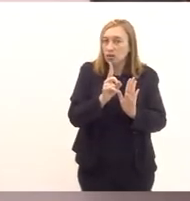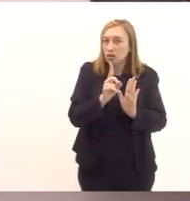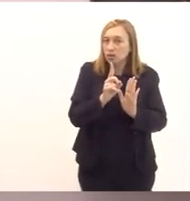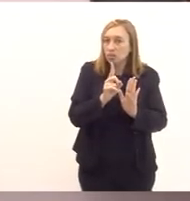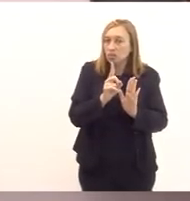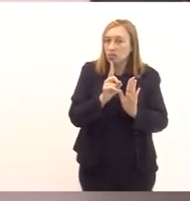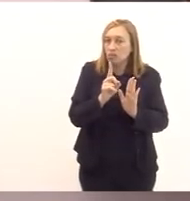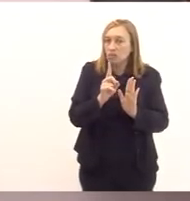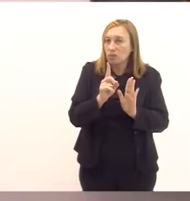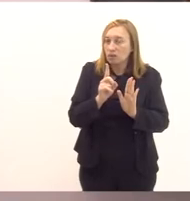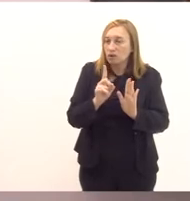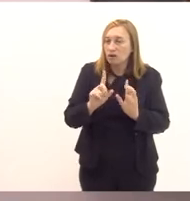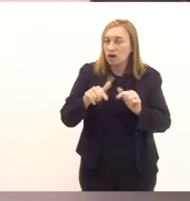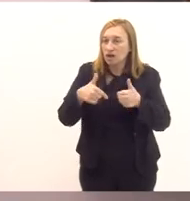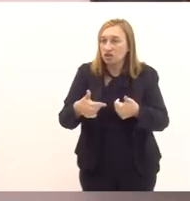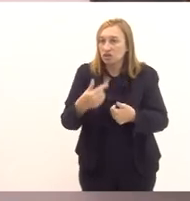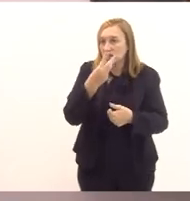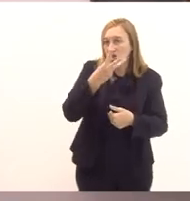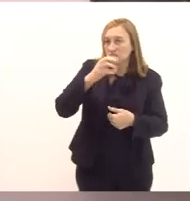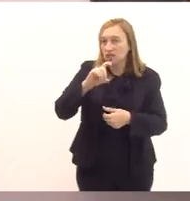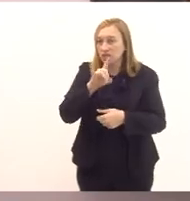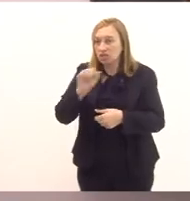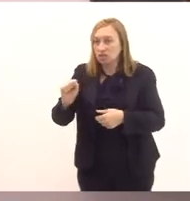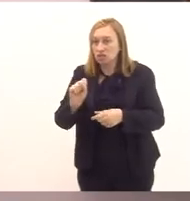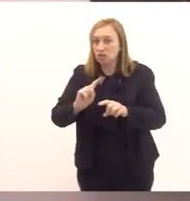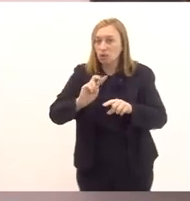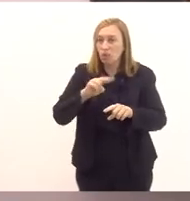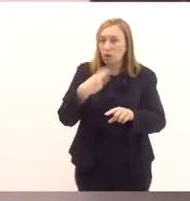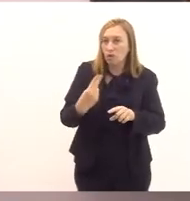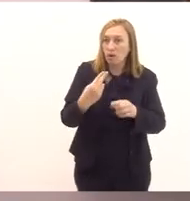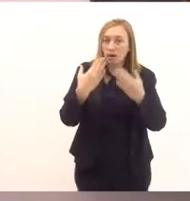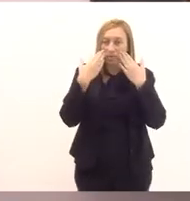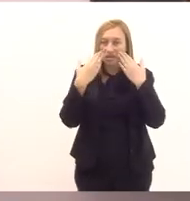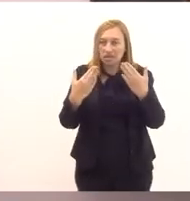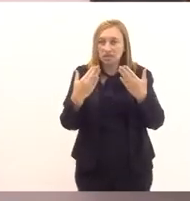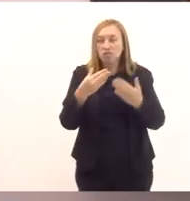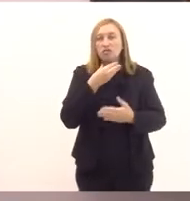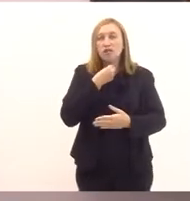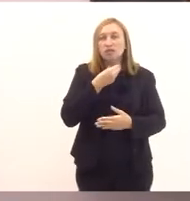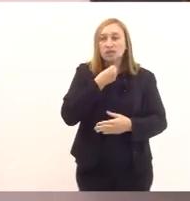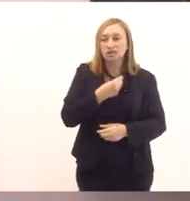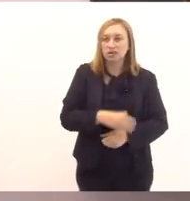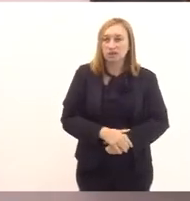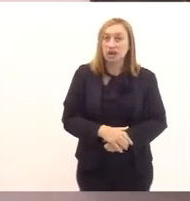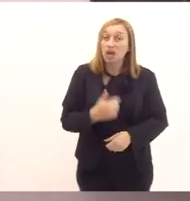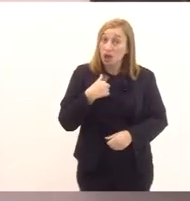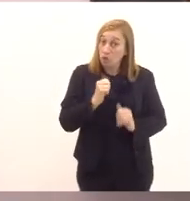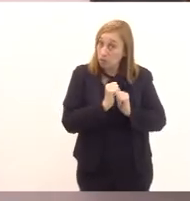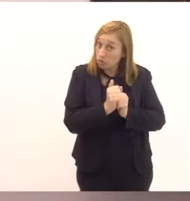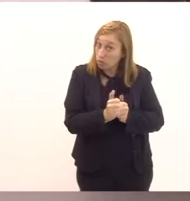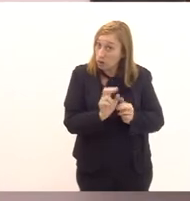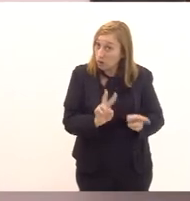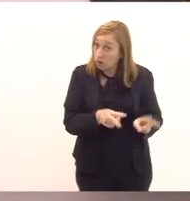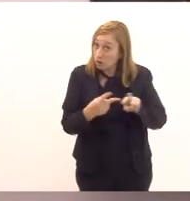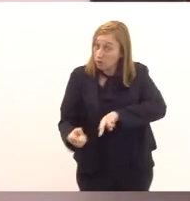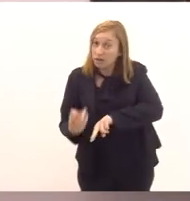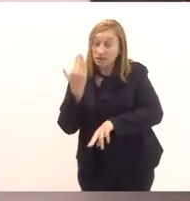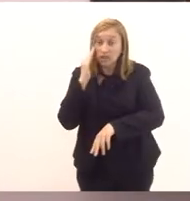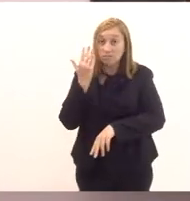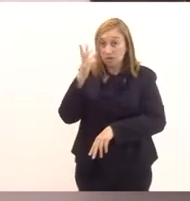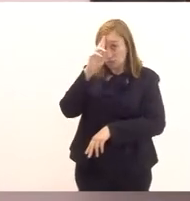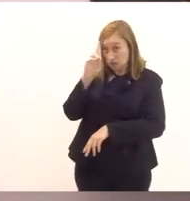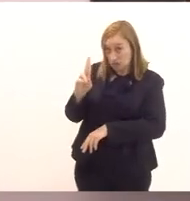30 dias ou a prestação de informações falsas Oi eu acompanho o entendimento